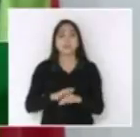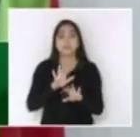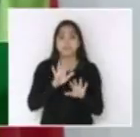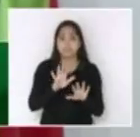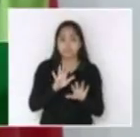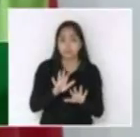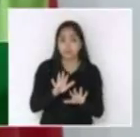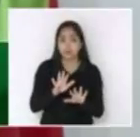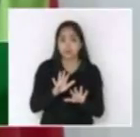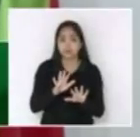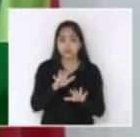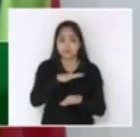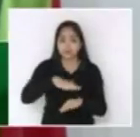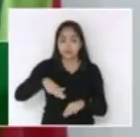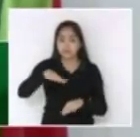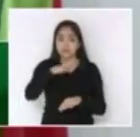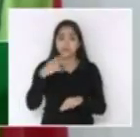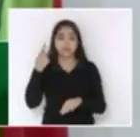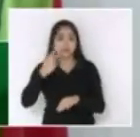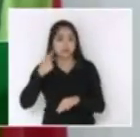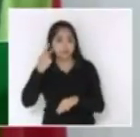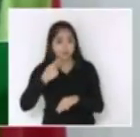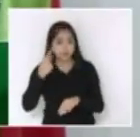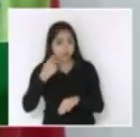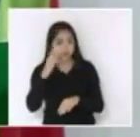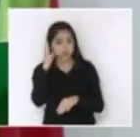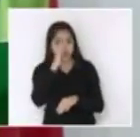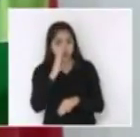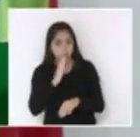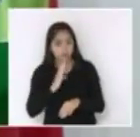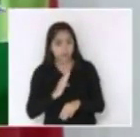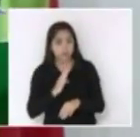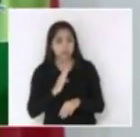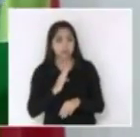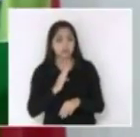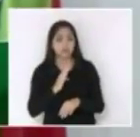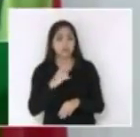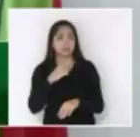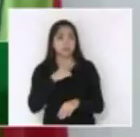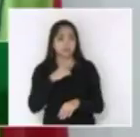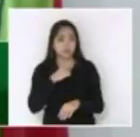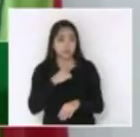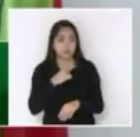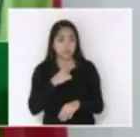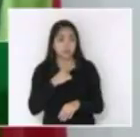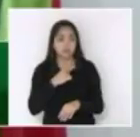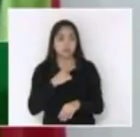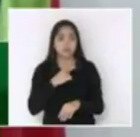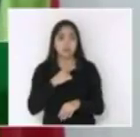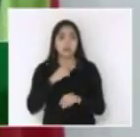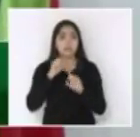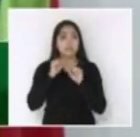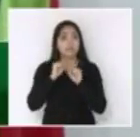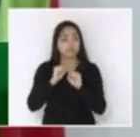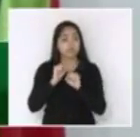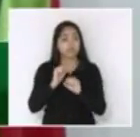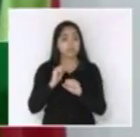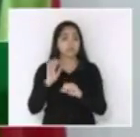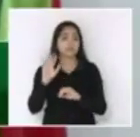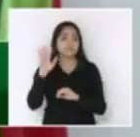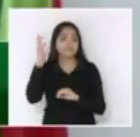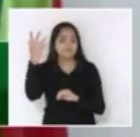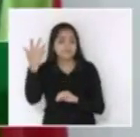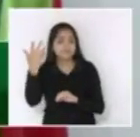quadra política em que nosso país se encontra e que possa acontecer no intenso fluxo